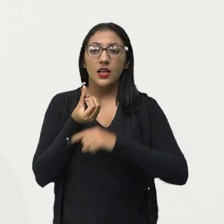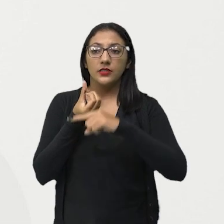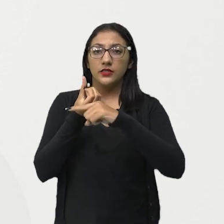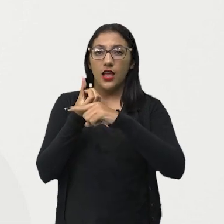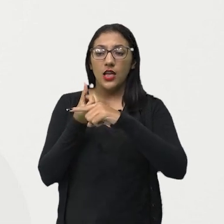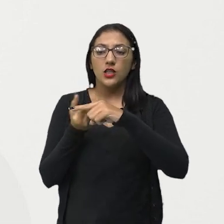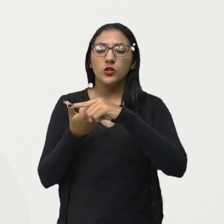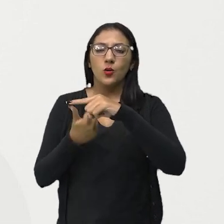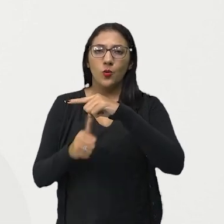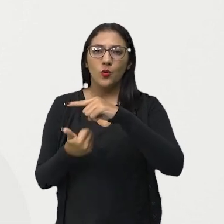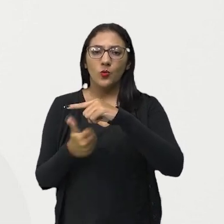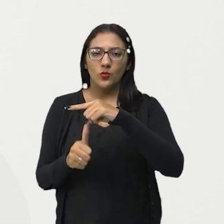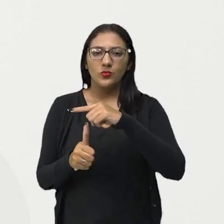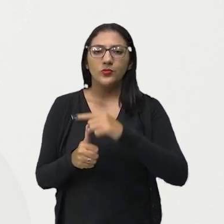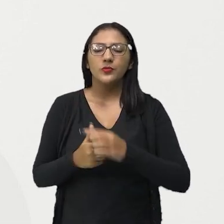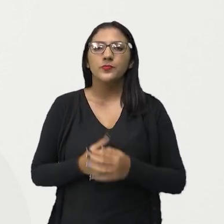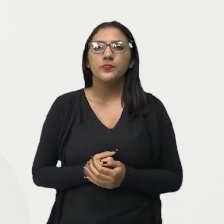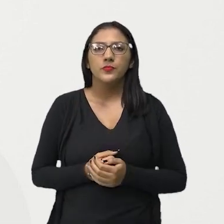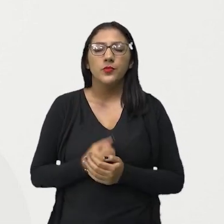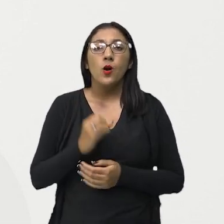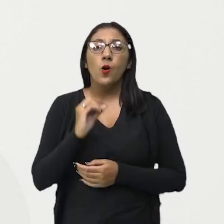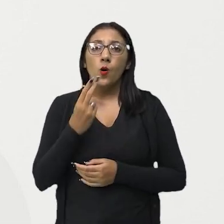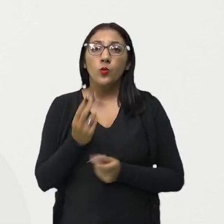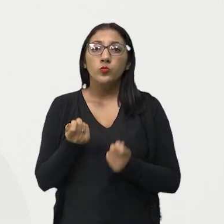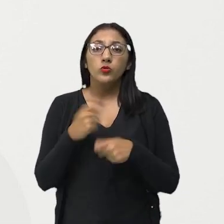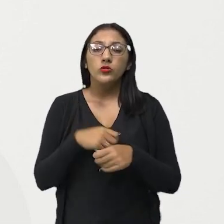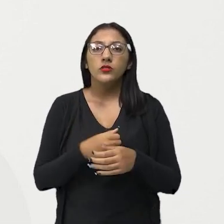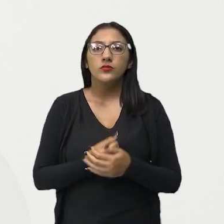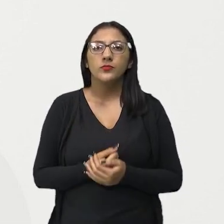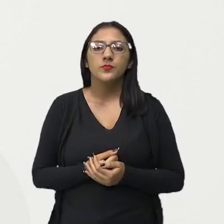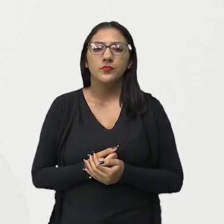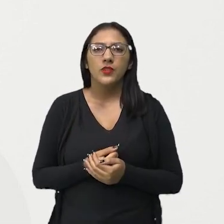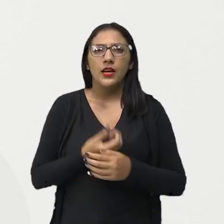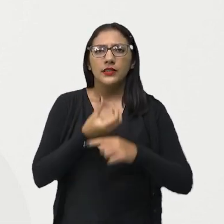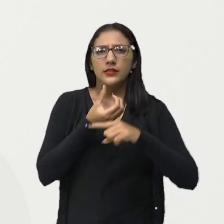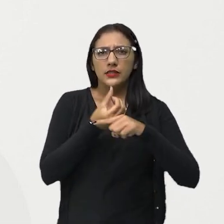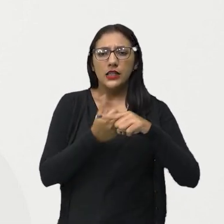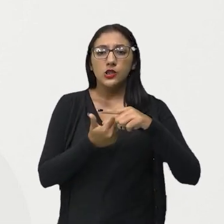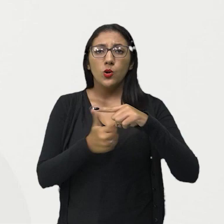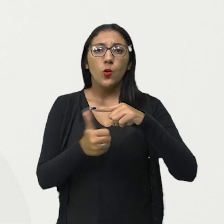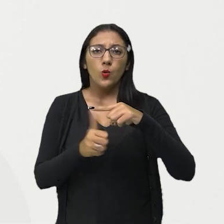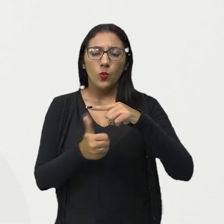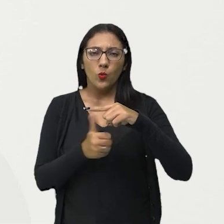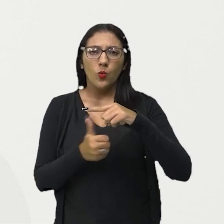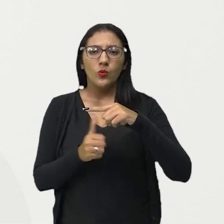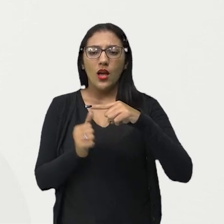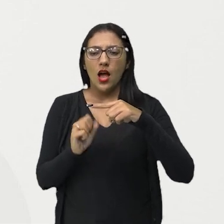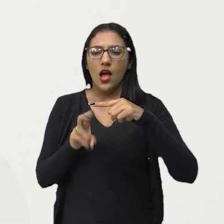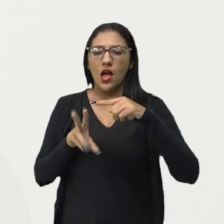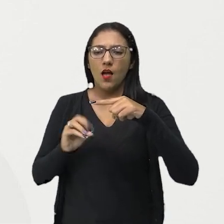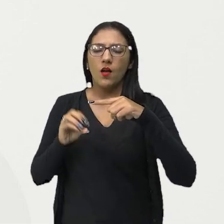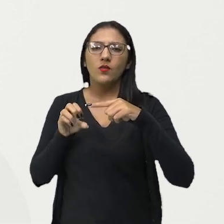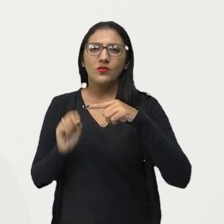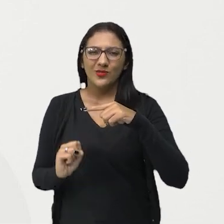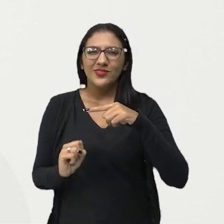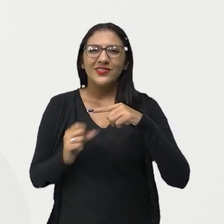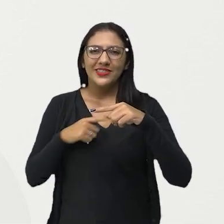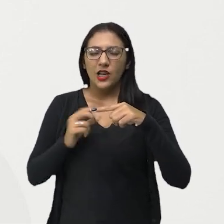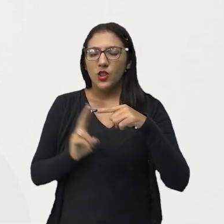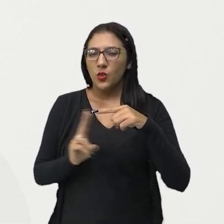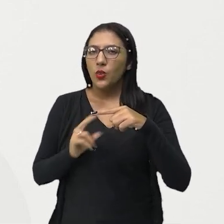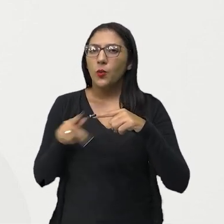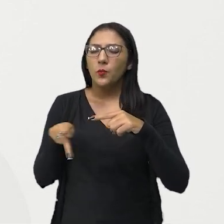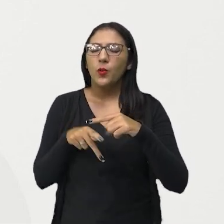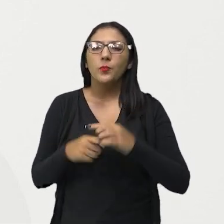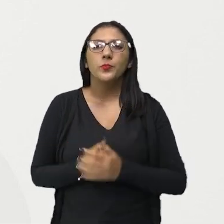sobre 11, tá? Ou então 6/11, tá bom? Então, quando a